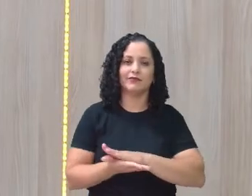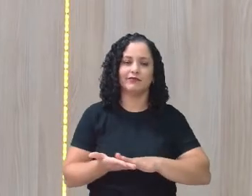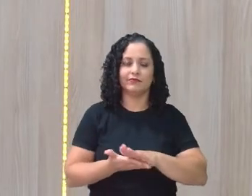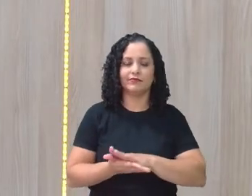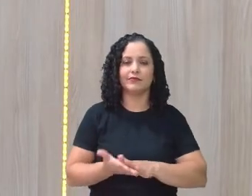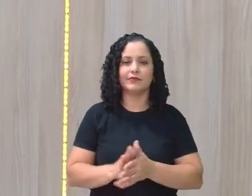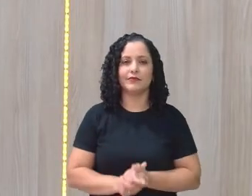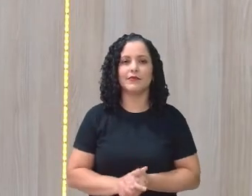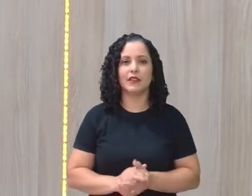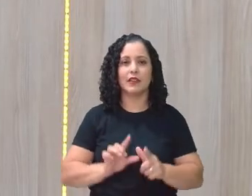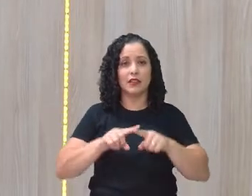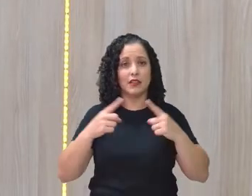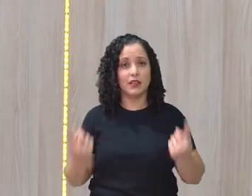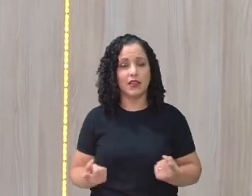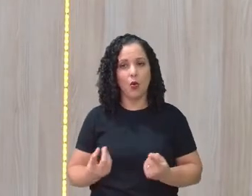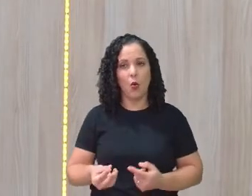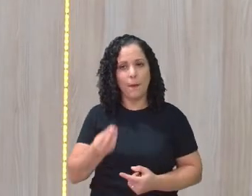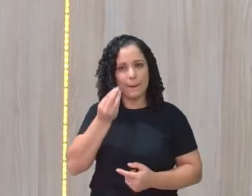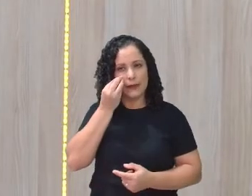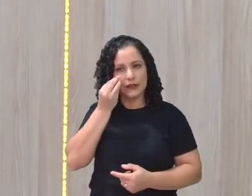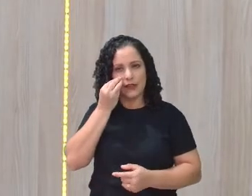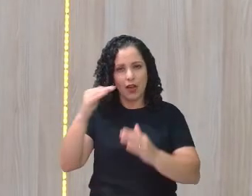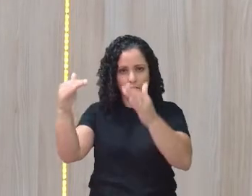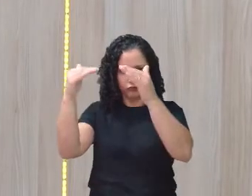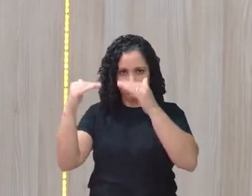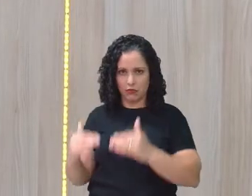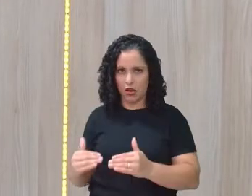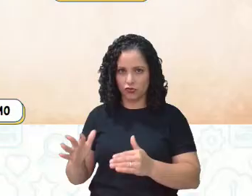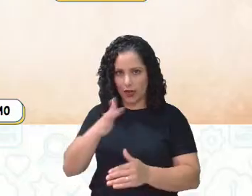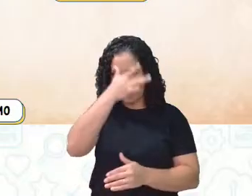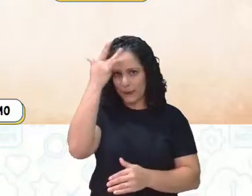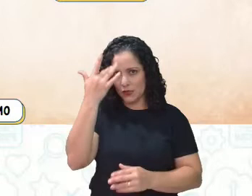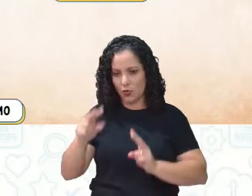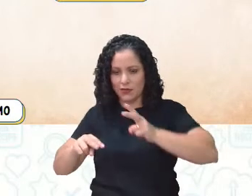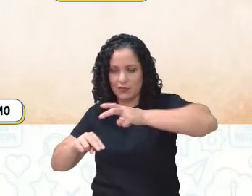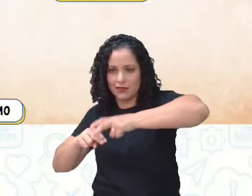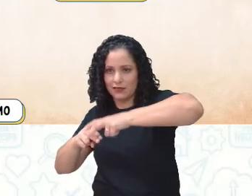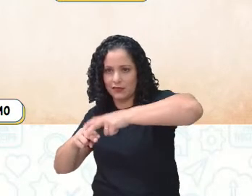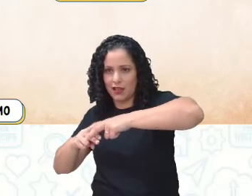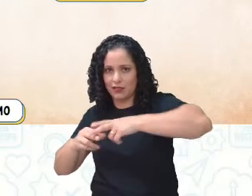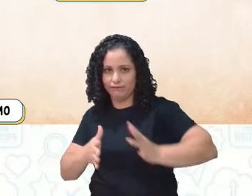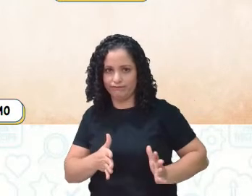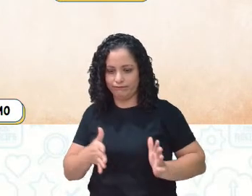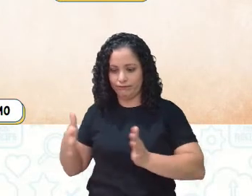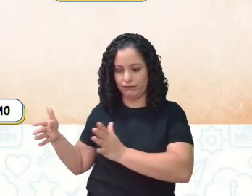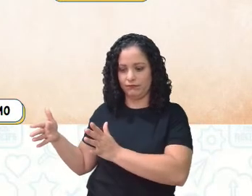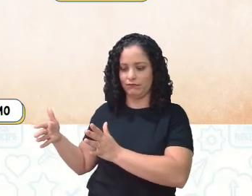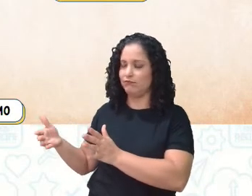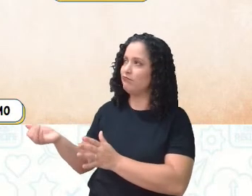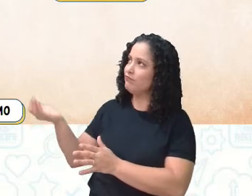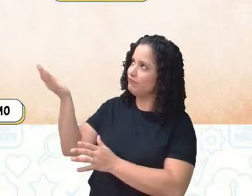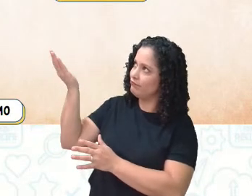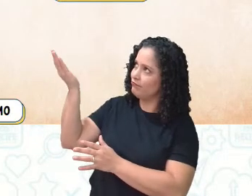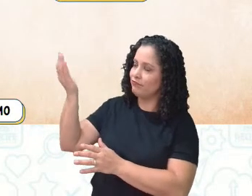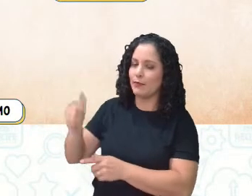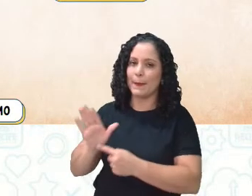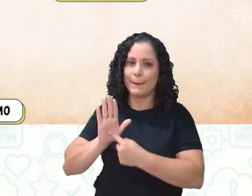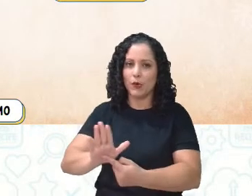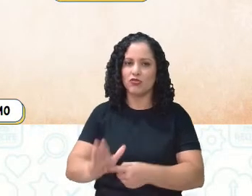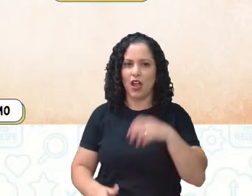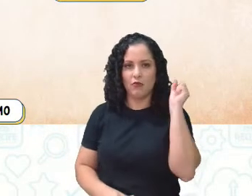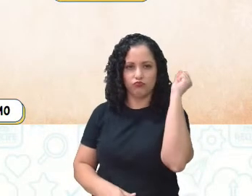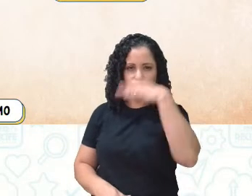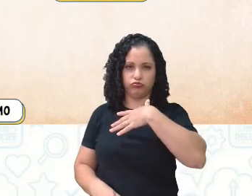E observando outra aqui, ó, embaixo, mais sentadinho aí ao lado, é a ignorância. Se